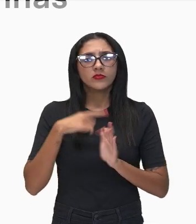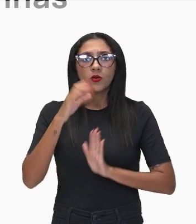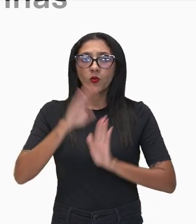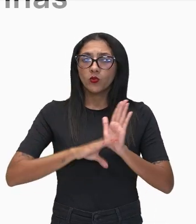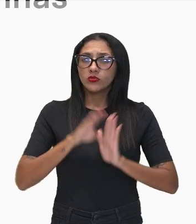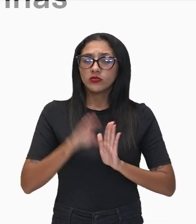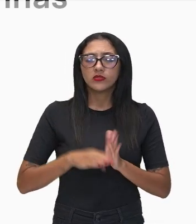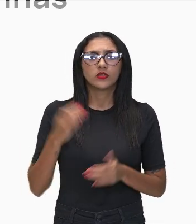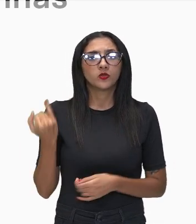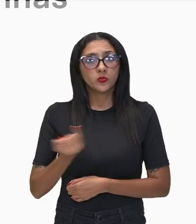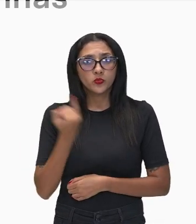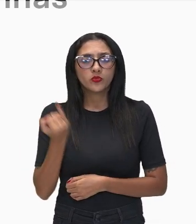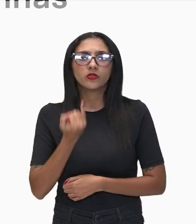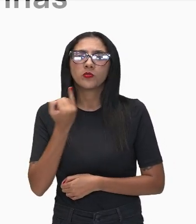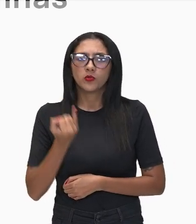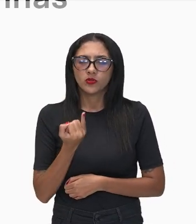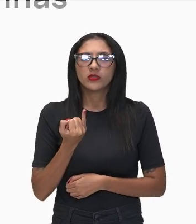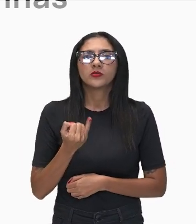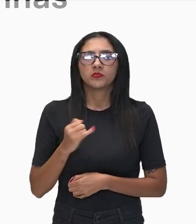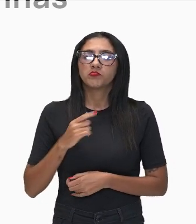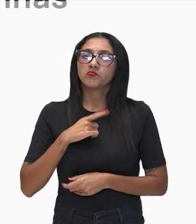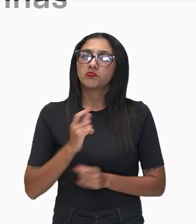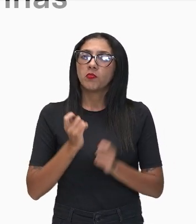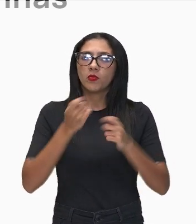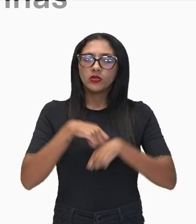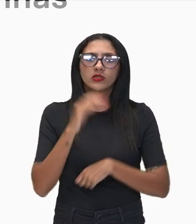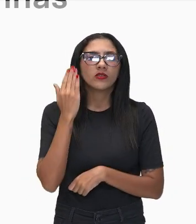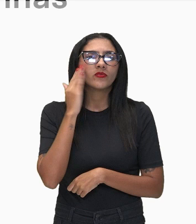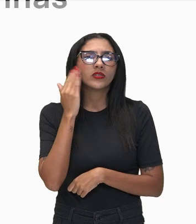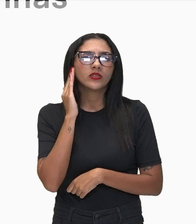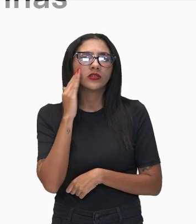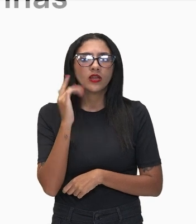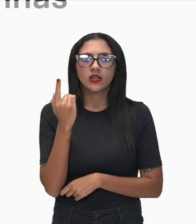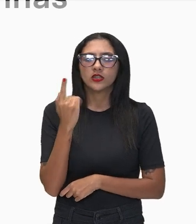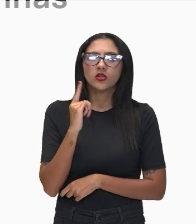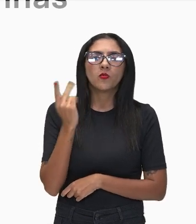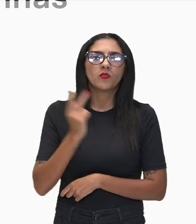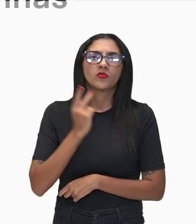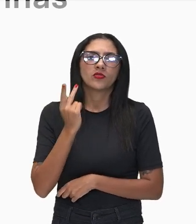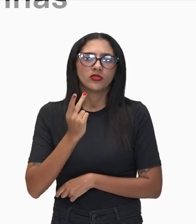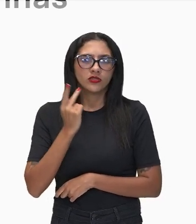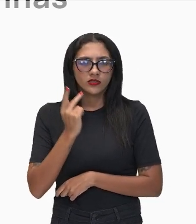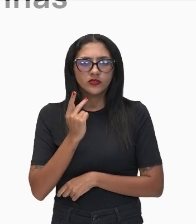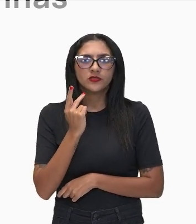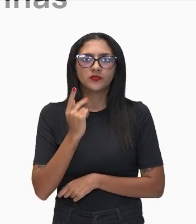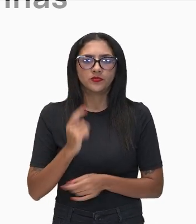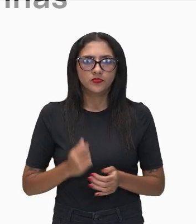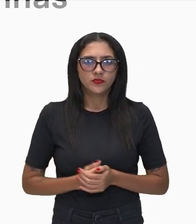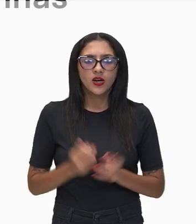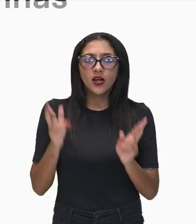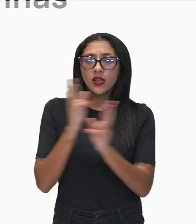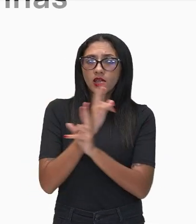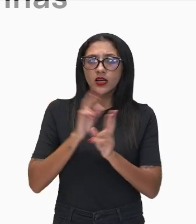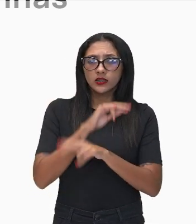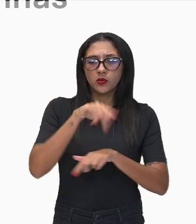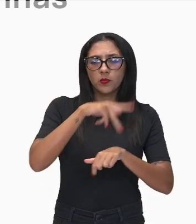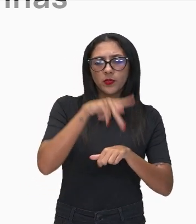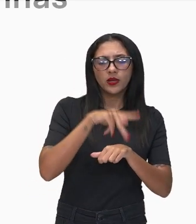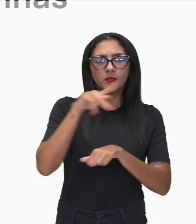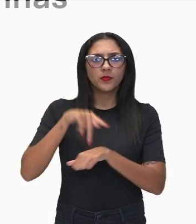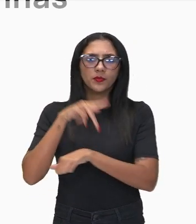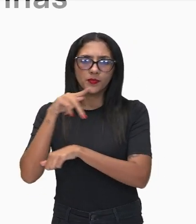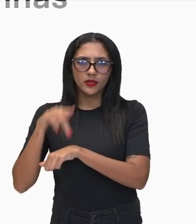importante, né? Ele é crucial para entender a geopolítica, as relações entre os países. Então, o